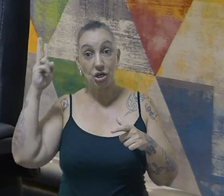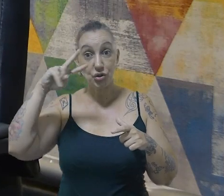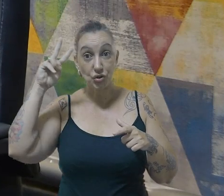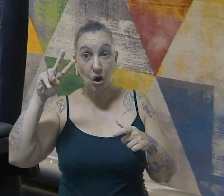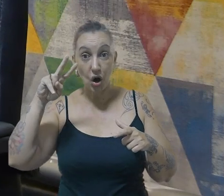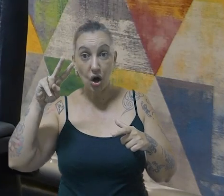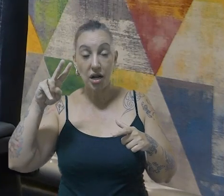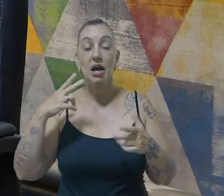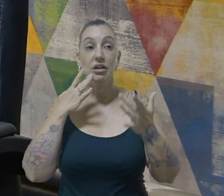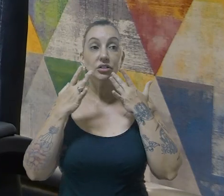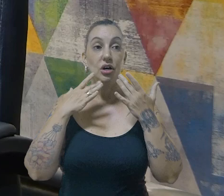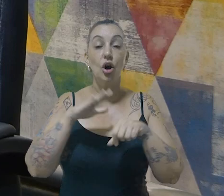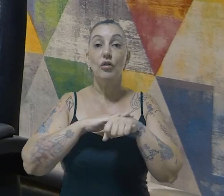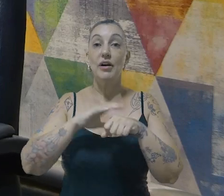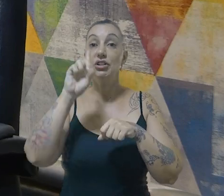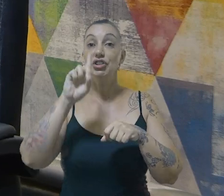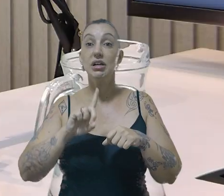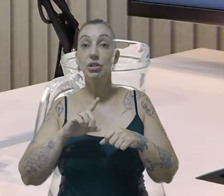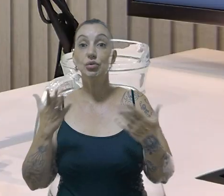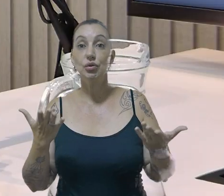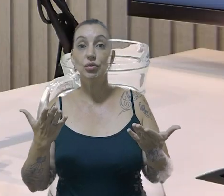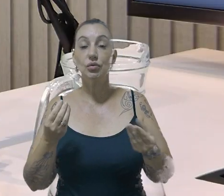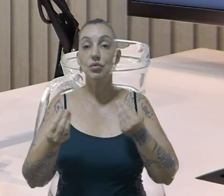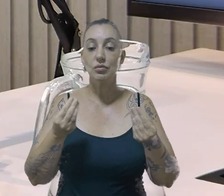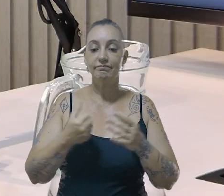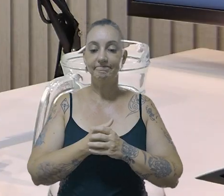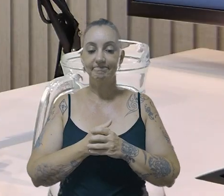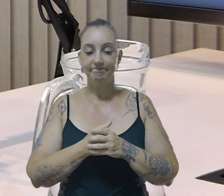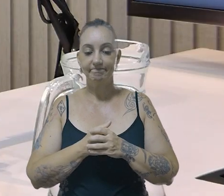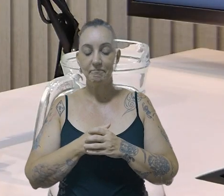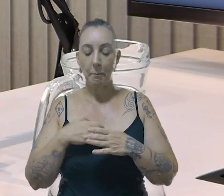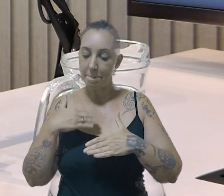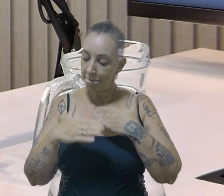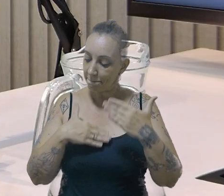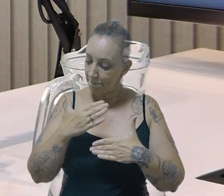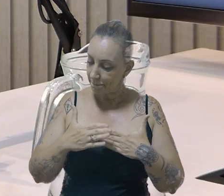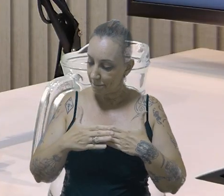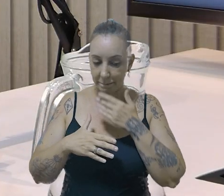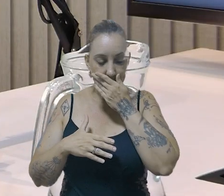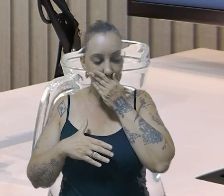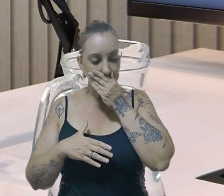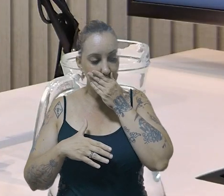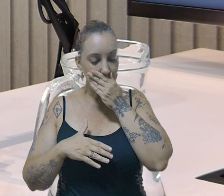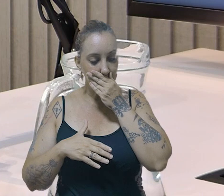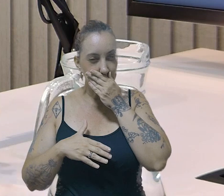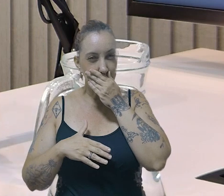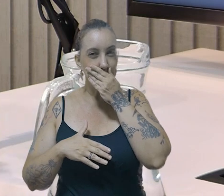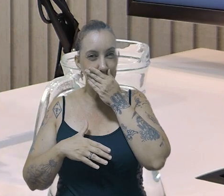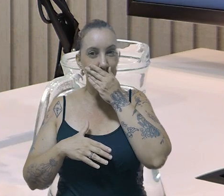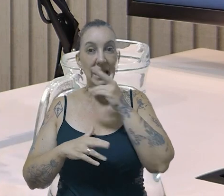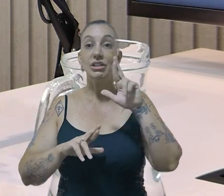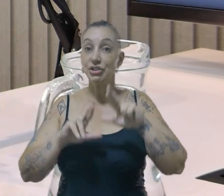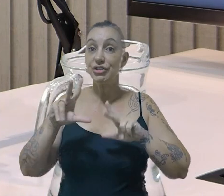diretor como que funcion é cara meu processo ele é variado assim Tem coisas